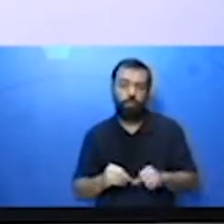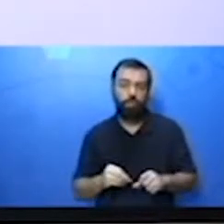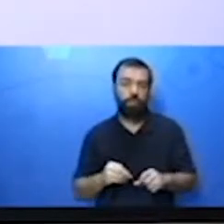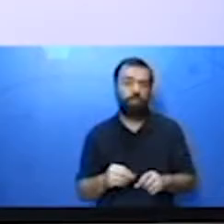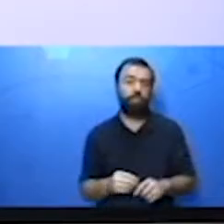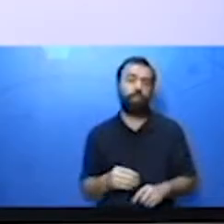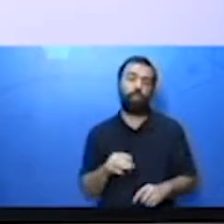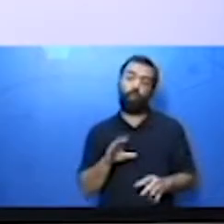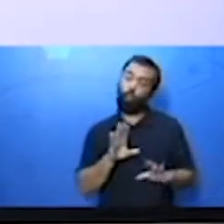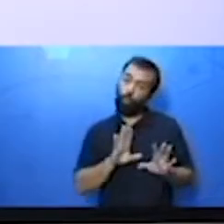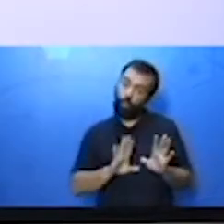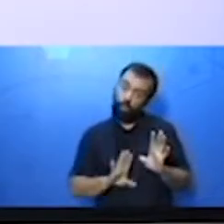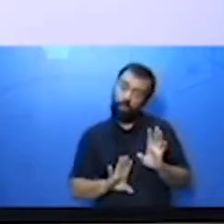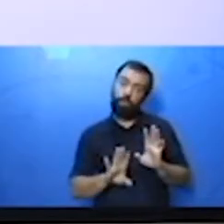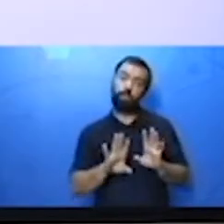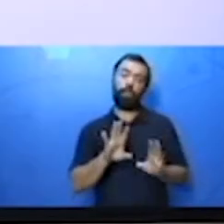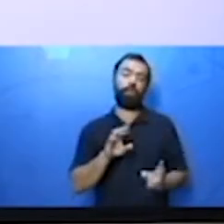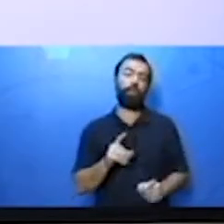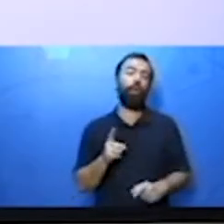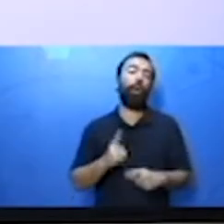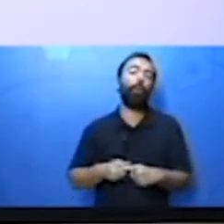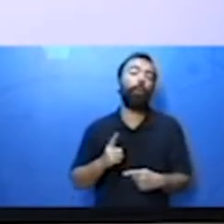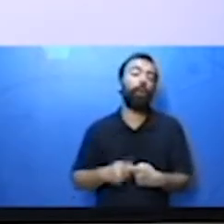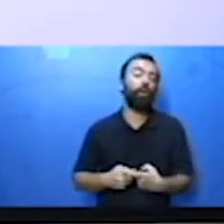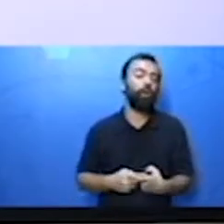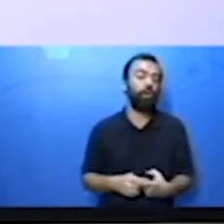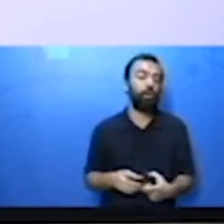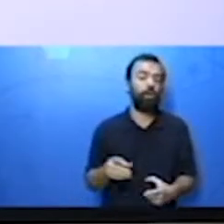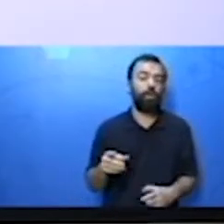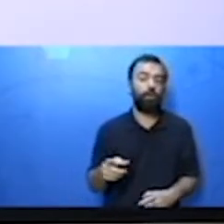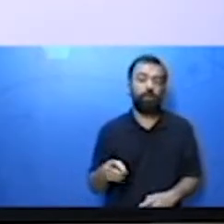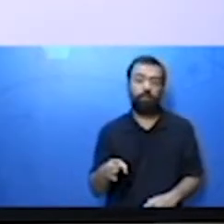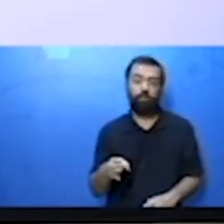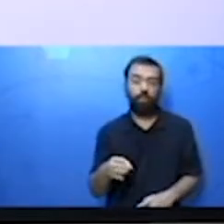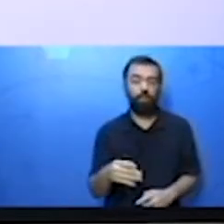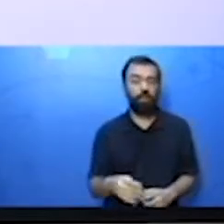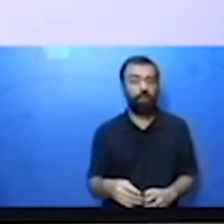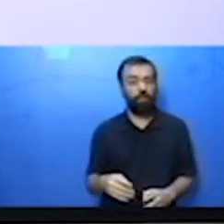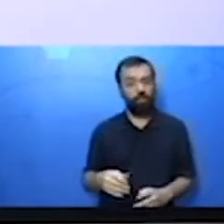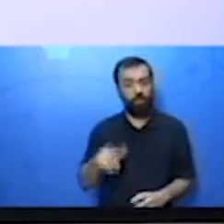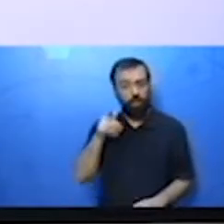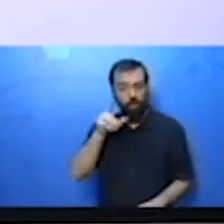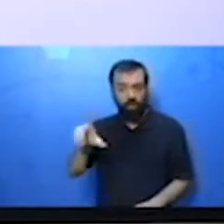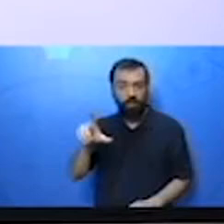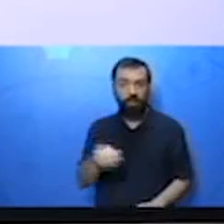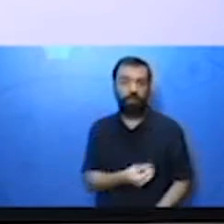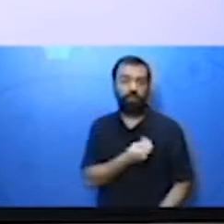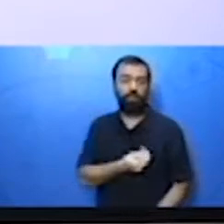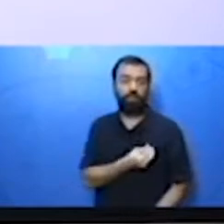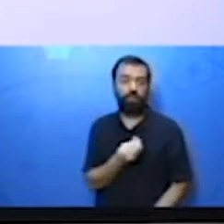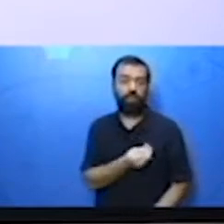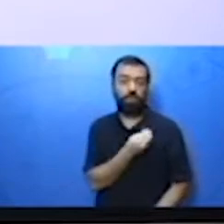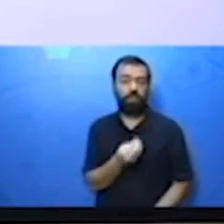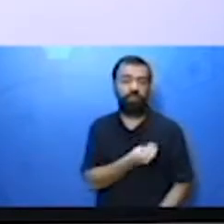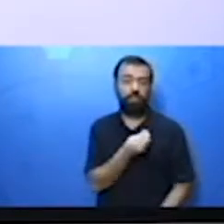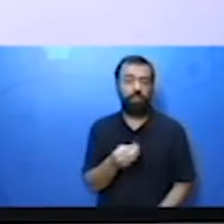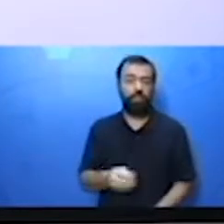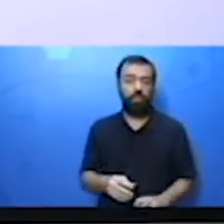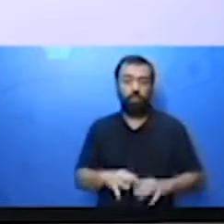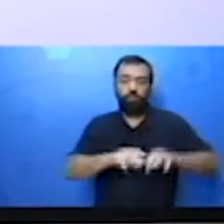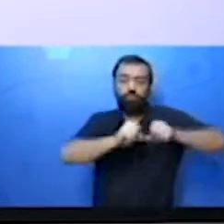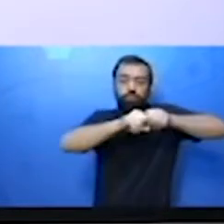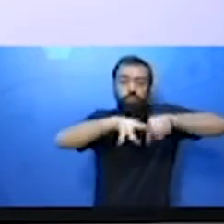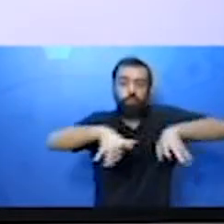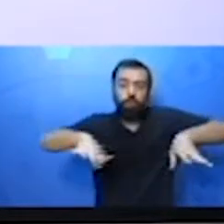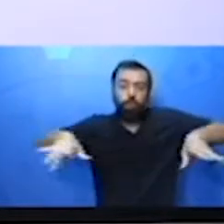facilita o aumento da resistência de micro-organismos, o que compromete a eficácia dos tratamentos. Ou